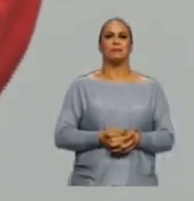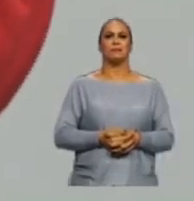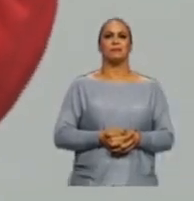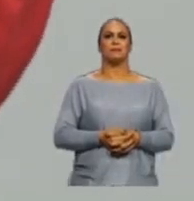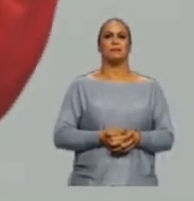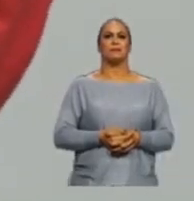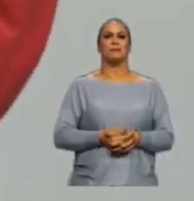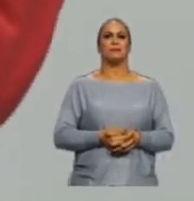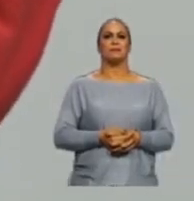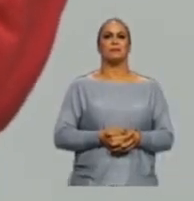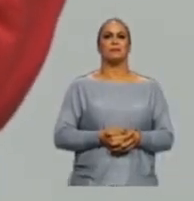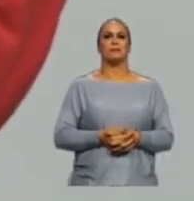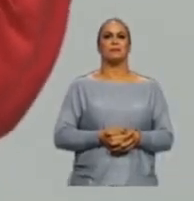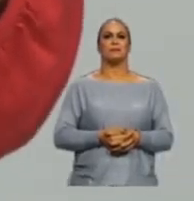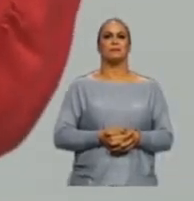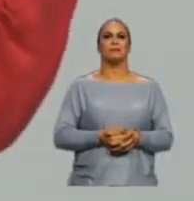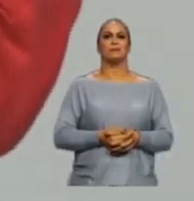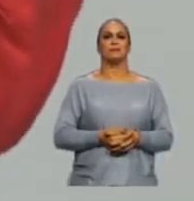E vamos